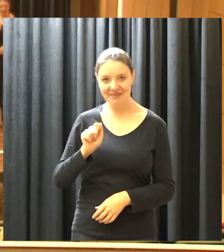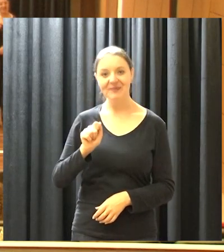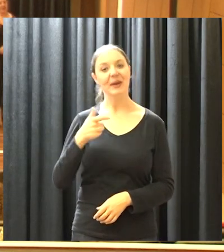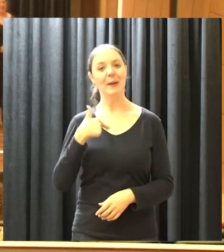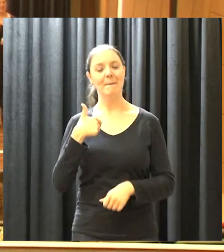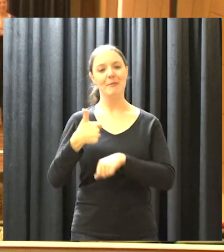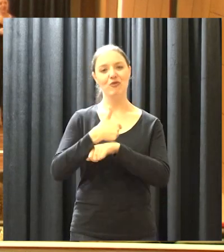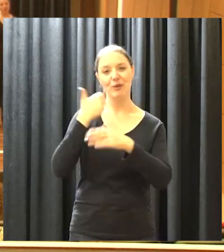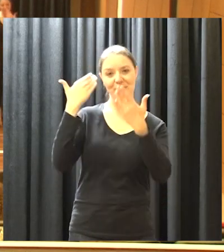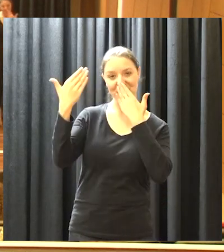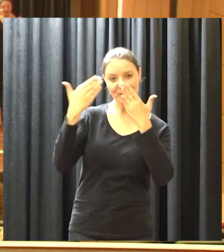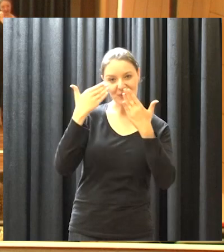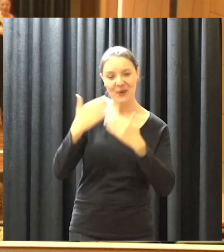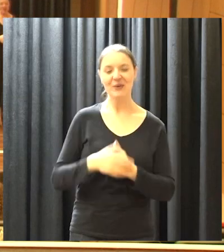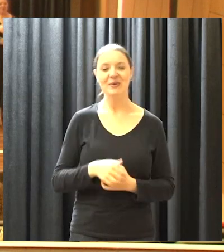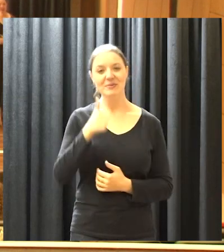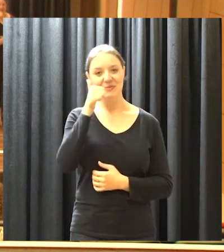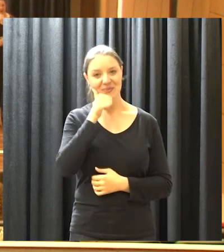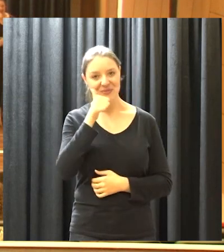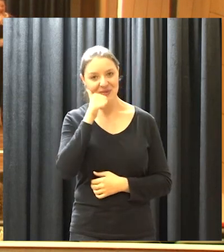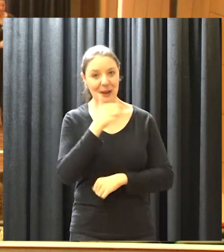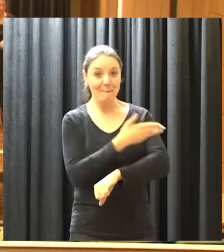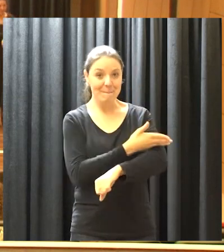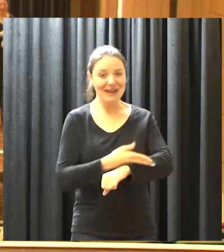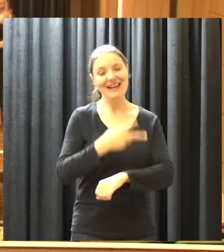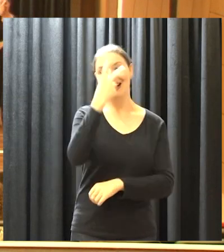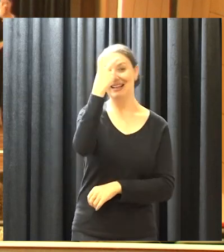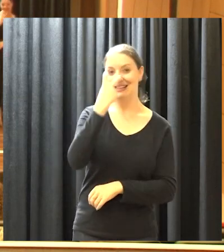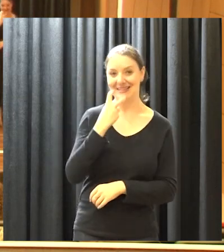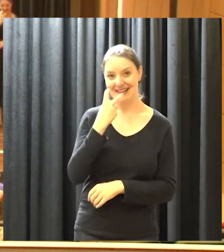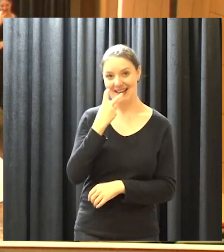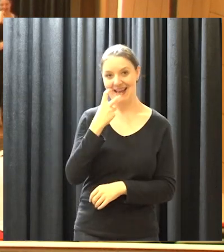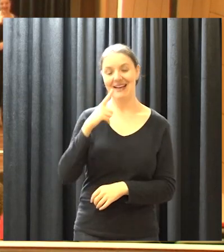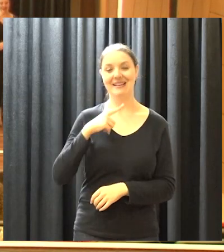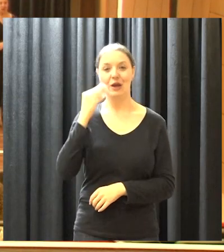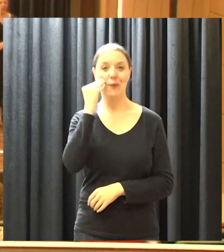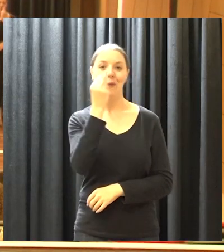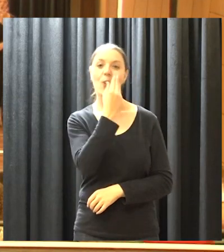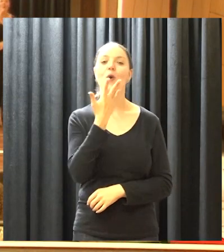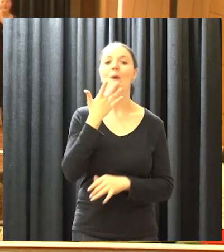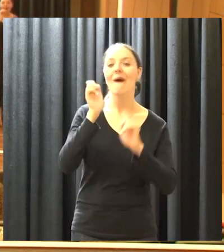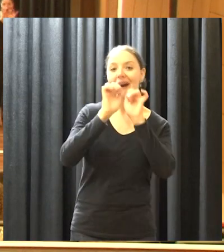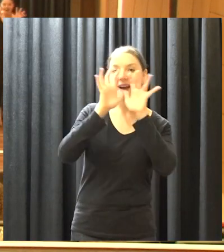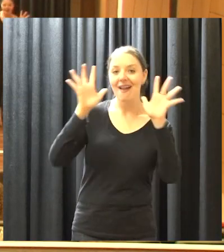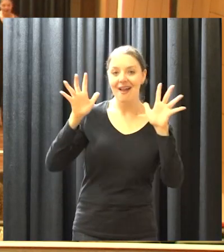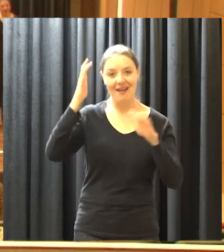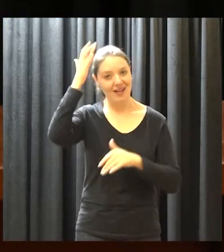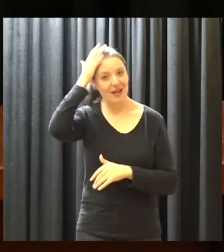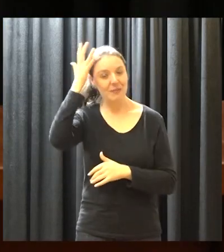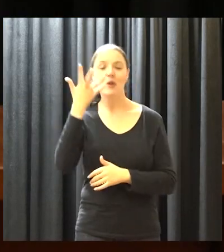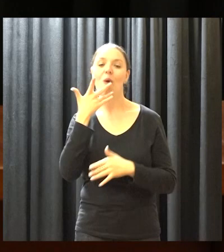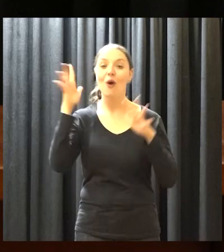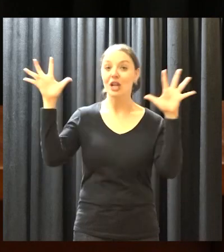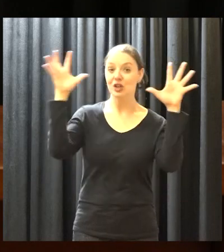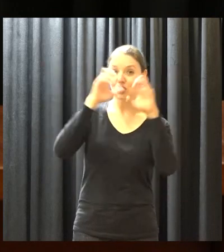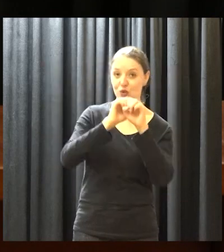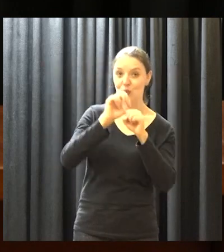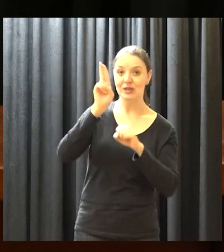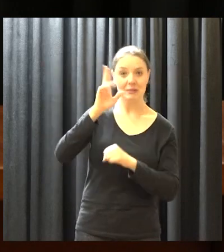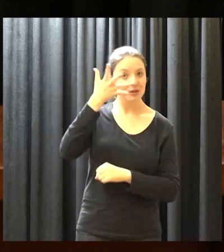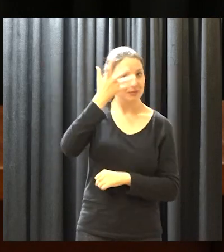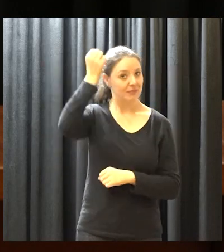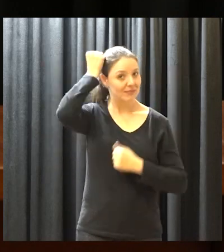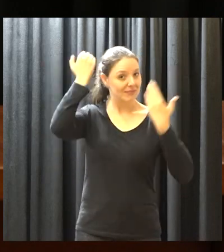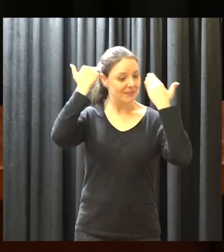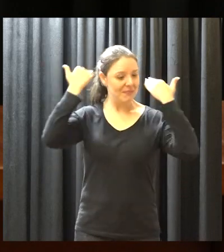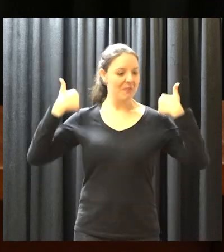sou uma mulher branca, cega, tenho olhos claros, cabelo louro escuro, que estão semi-presos.